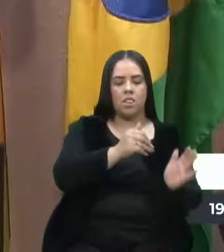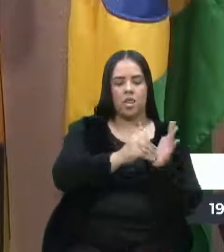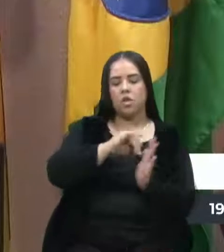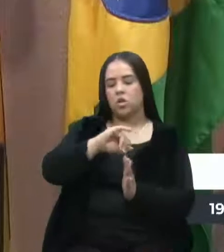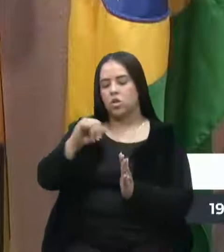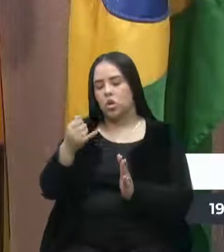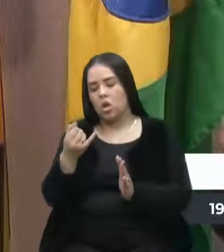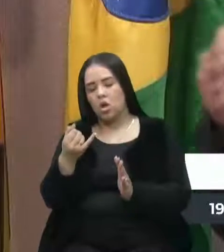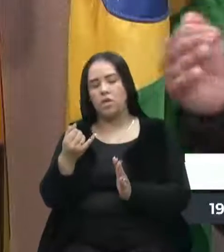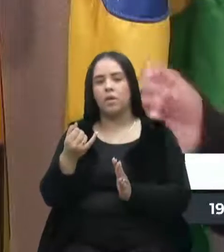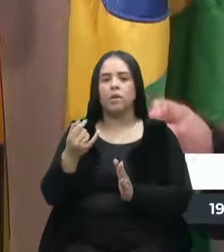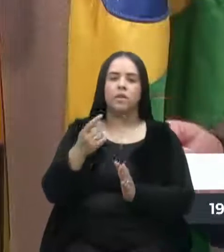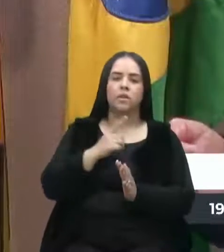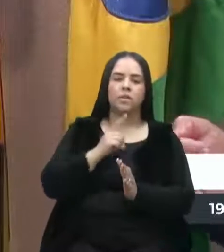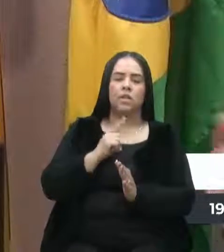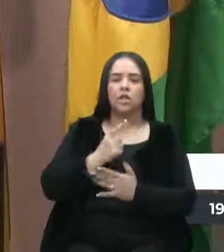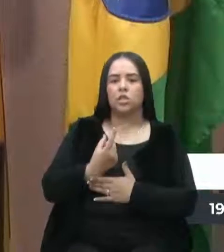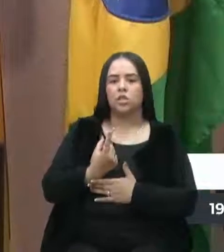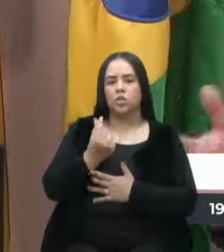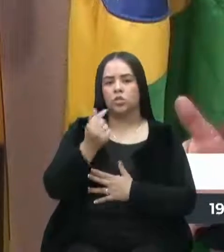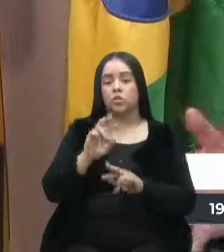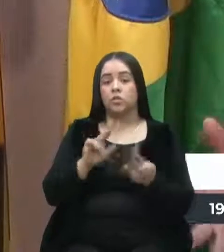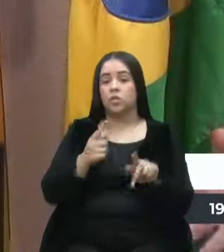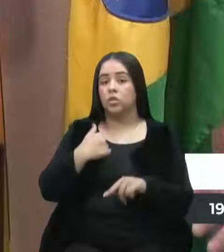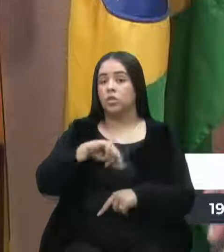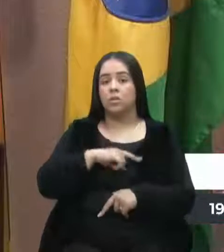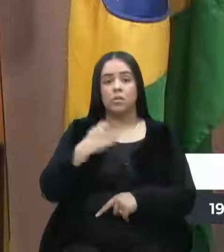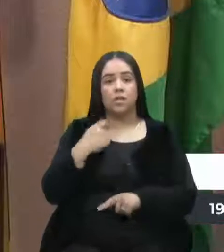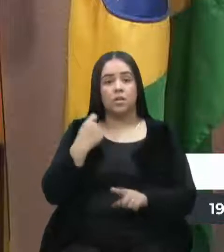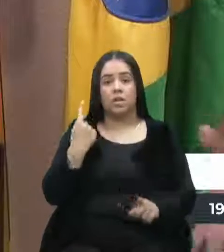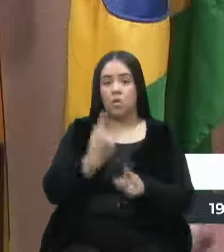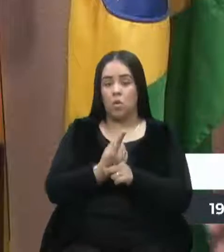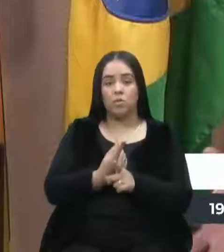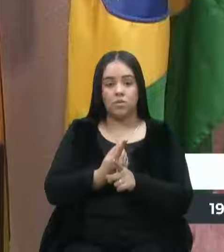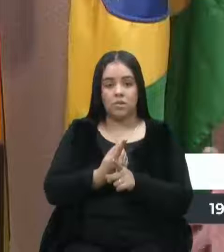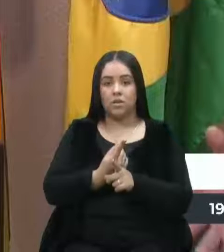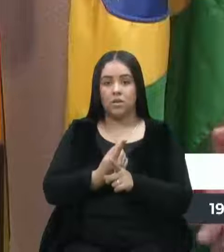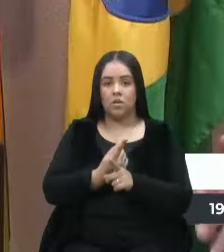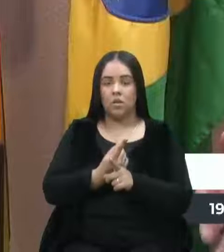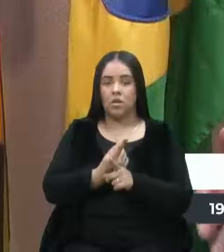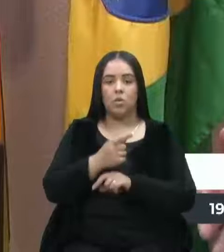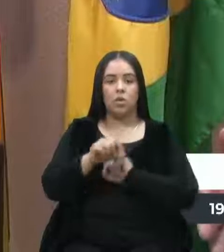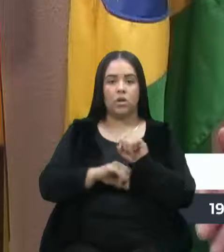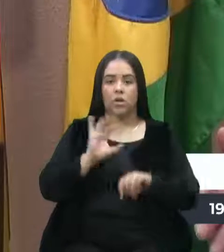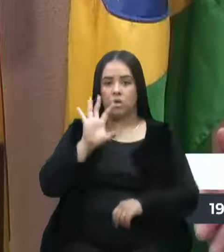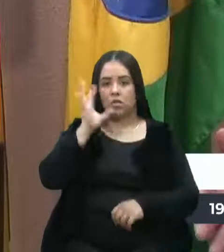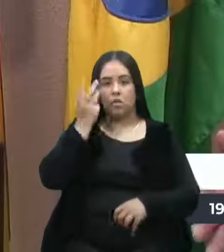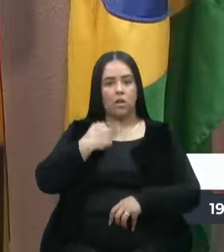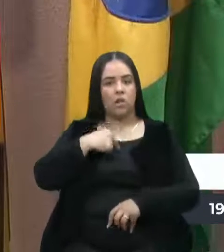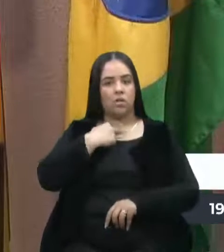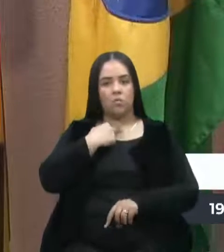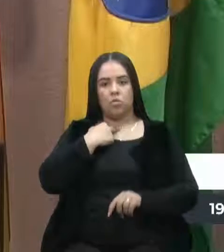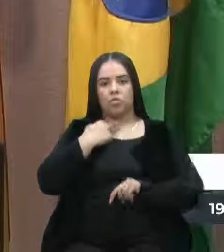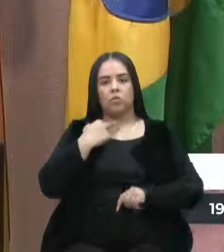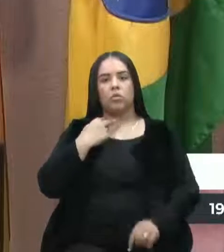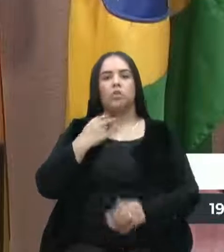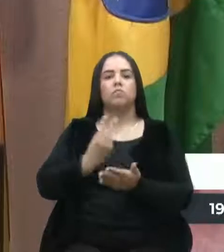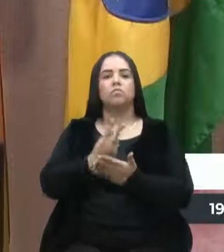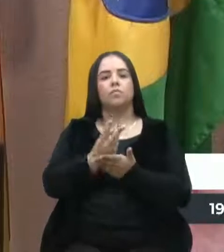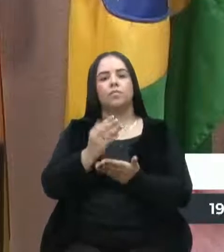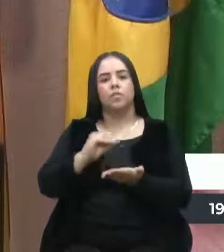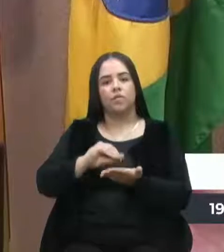seja valores diferenciados na opção achar uma saída o que não podemos é continuar e com essa